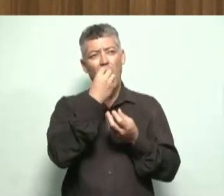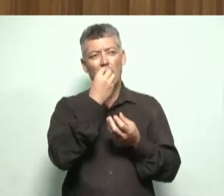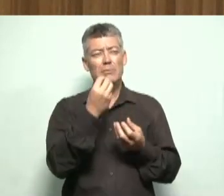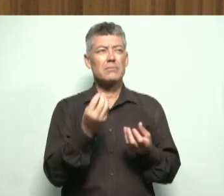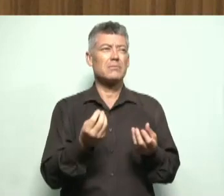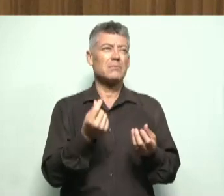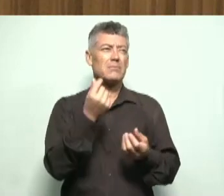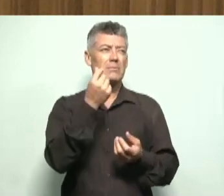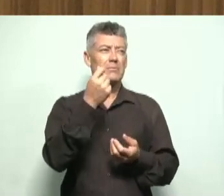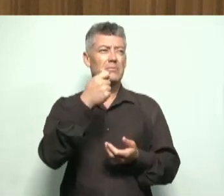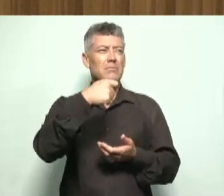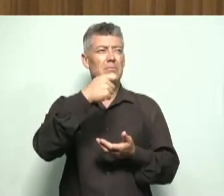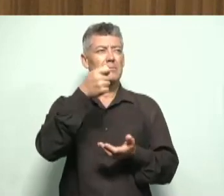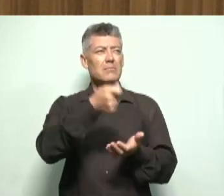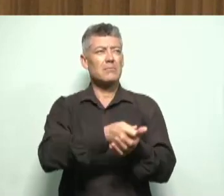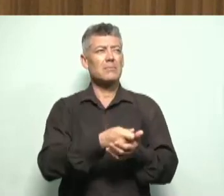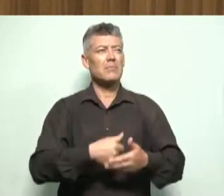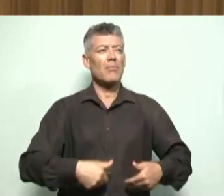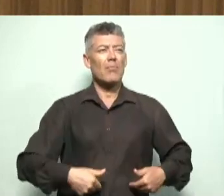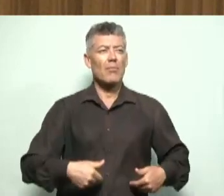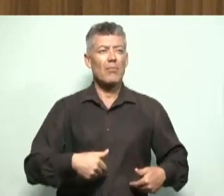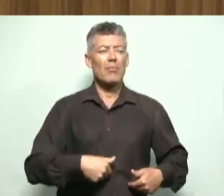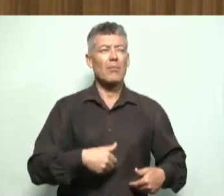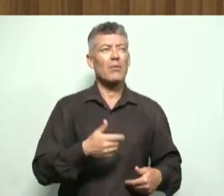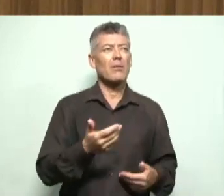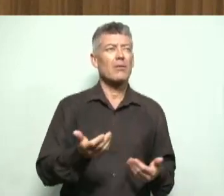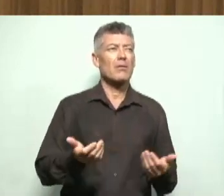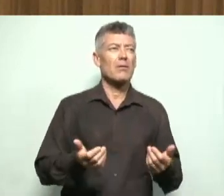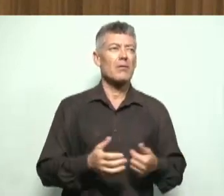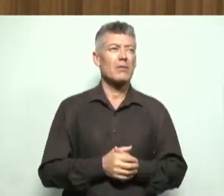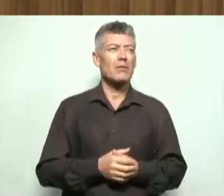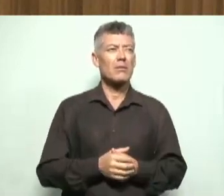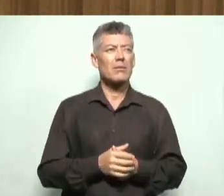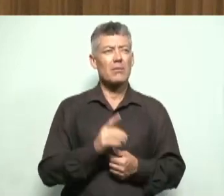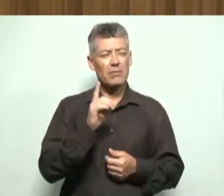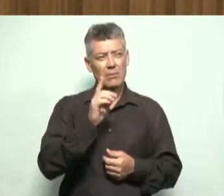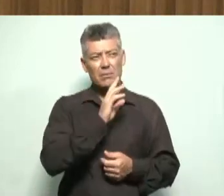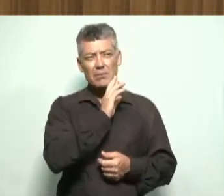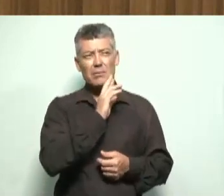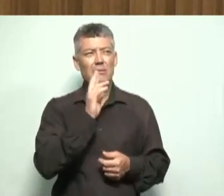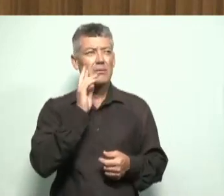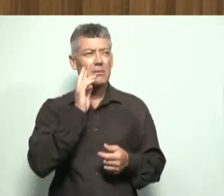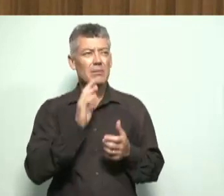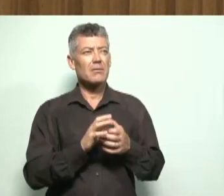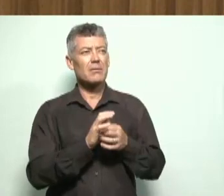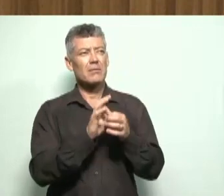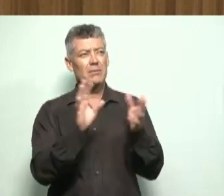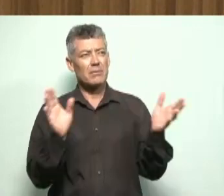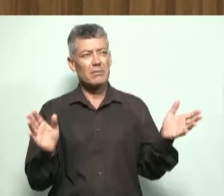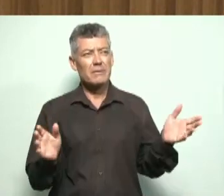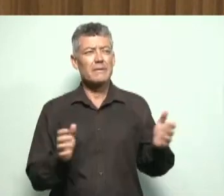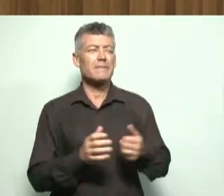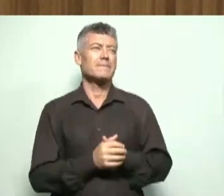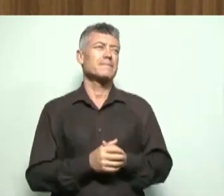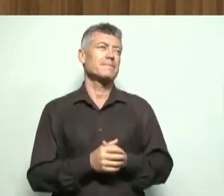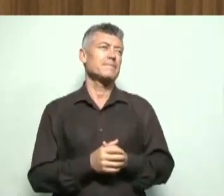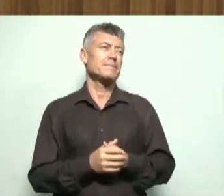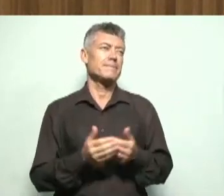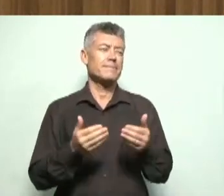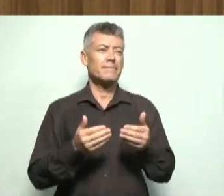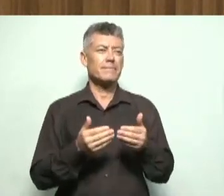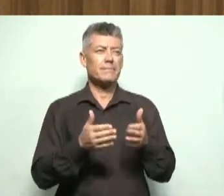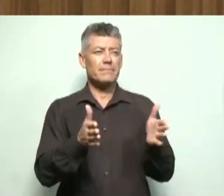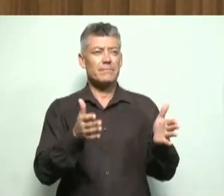dinheirinho, quando não ficam com fome. Então, se nós tivermos esse restaurante solidário, nós poderemos aqui dar um aporte